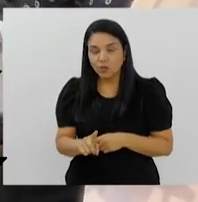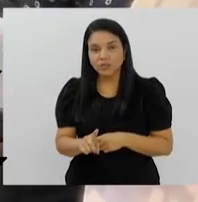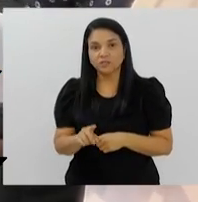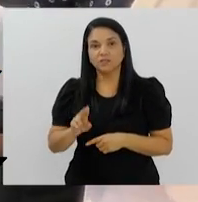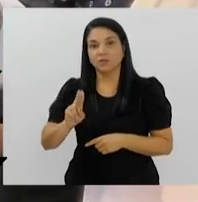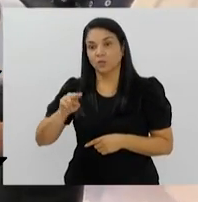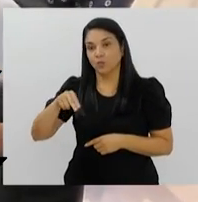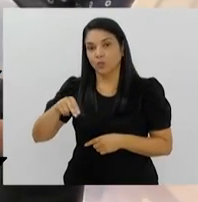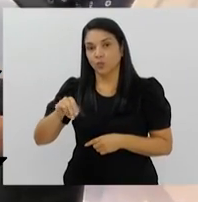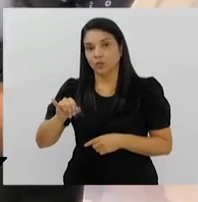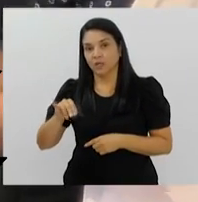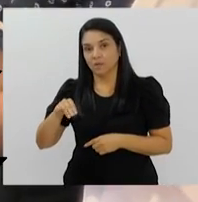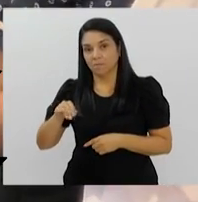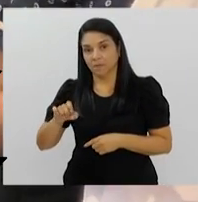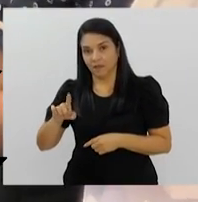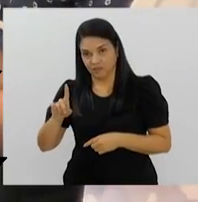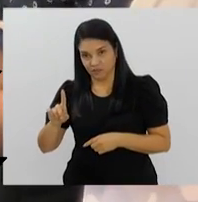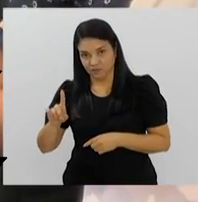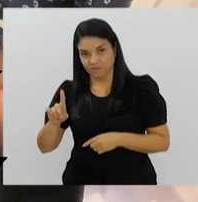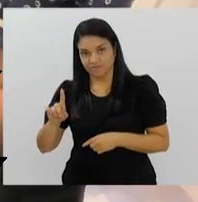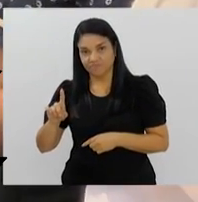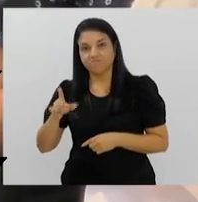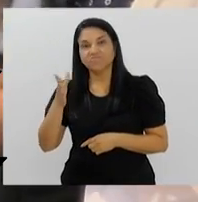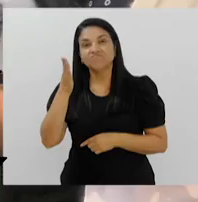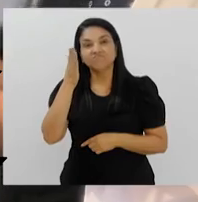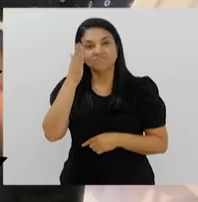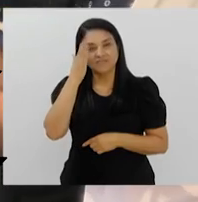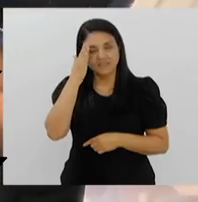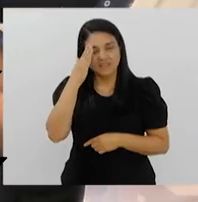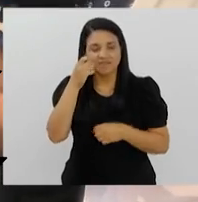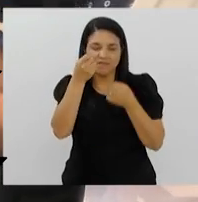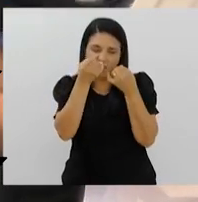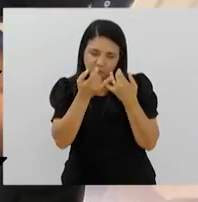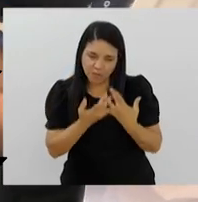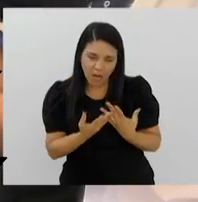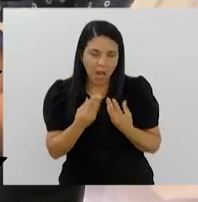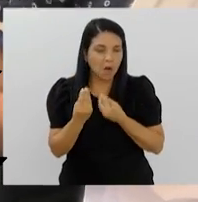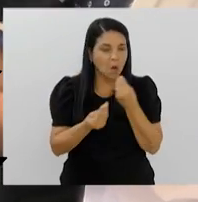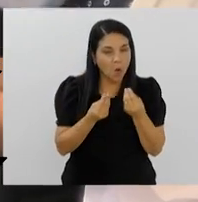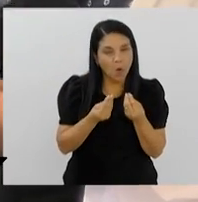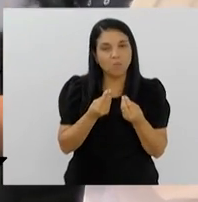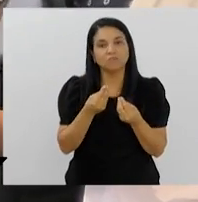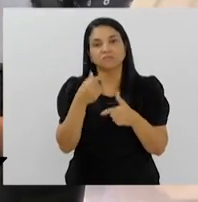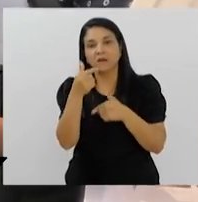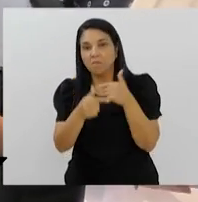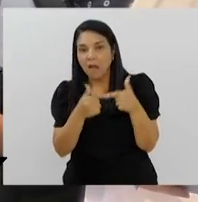unimeds n porque eu sei você vai dar explicação de como é que funcion